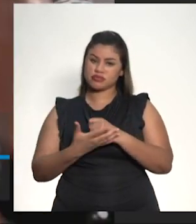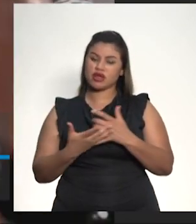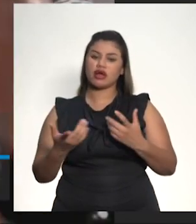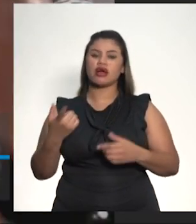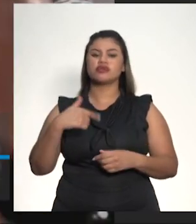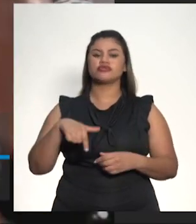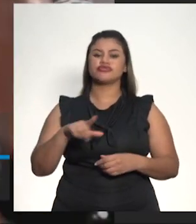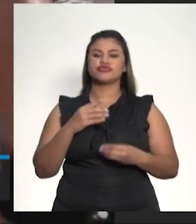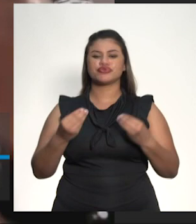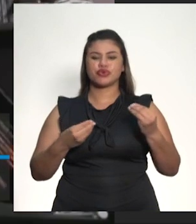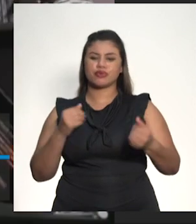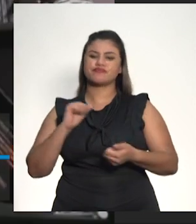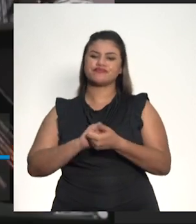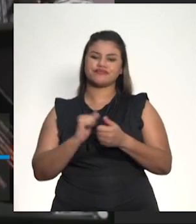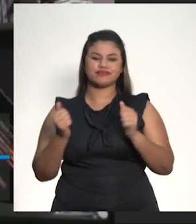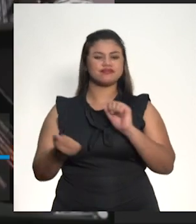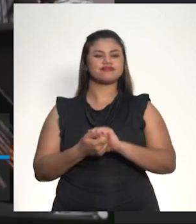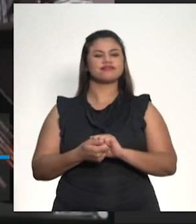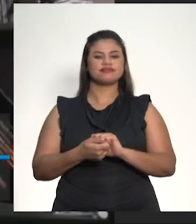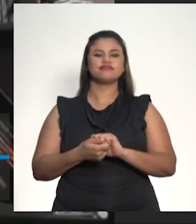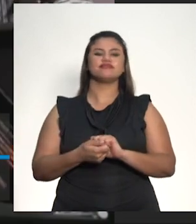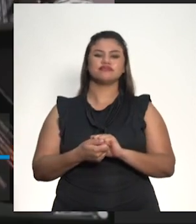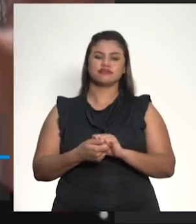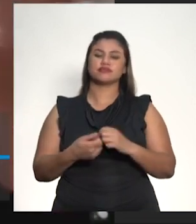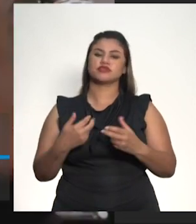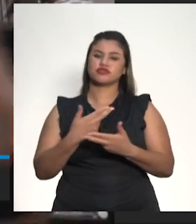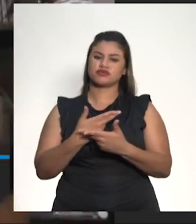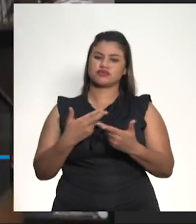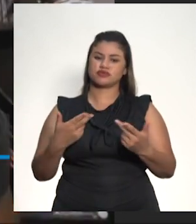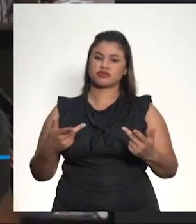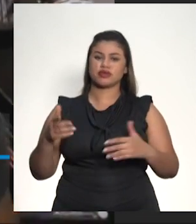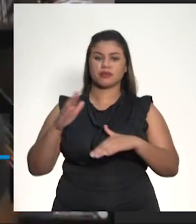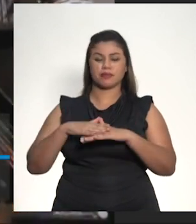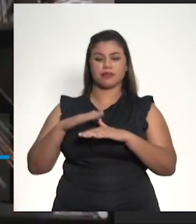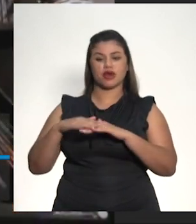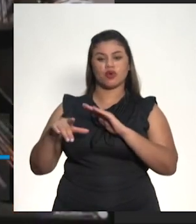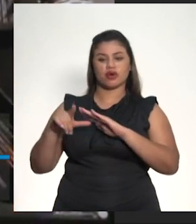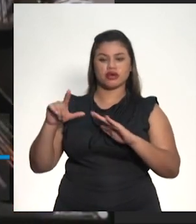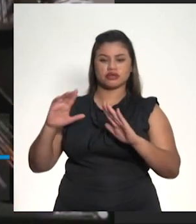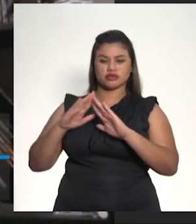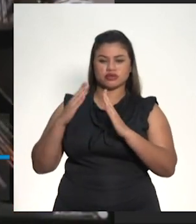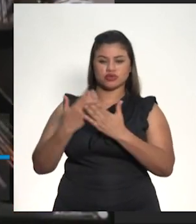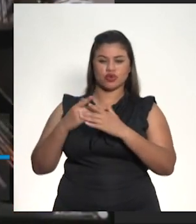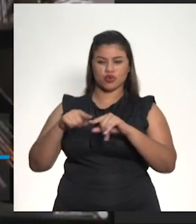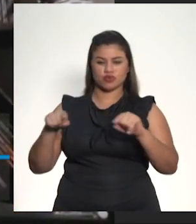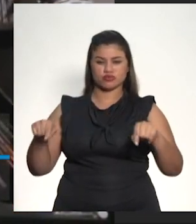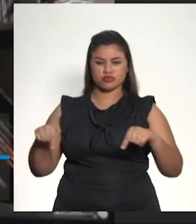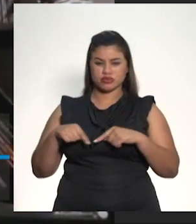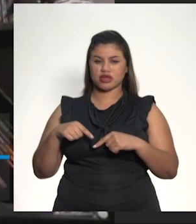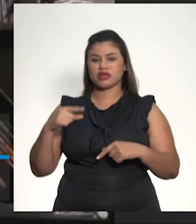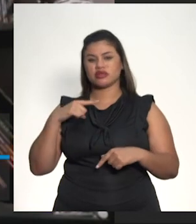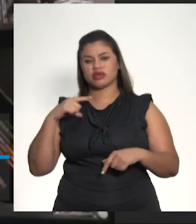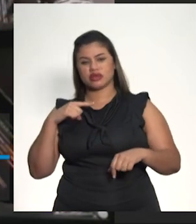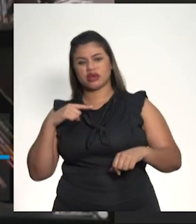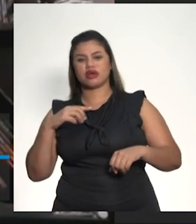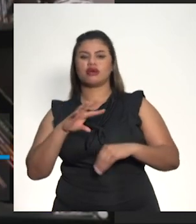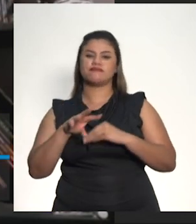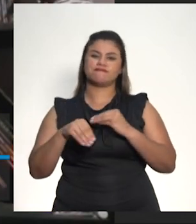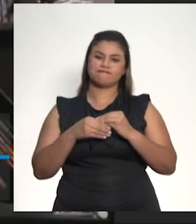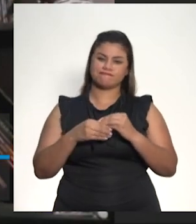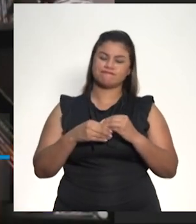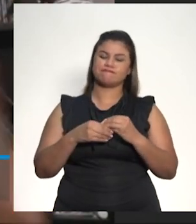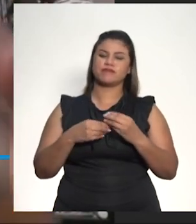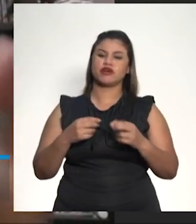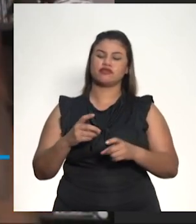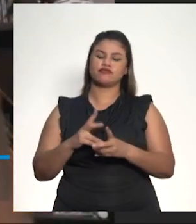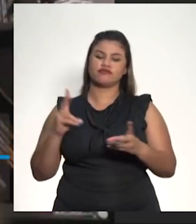teve que se atualizar e boas partes das coisas, né, que nós fazíamos apenas dentro de uma sala de aula também foram inseridos aí em ambientes